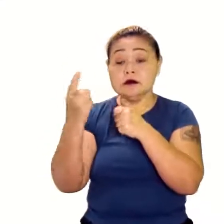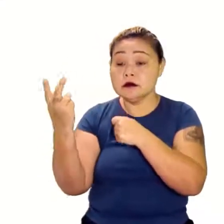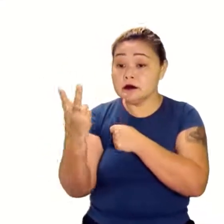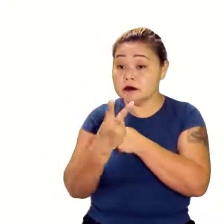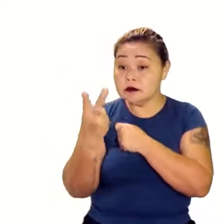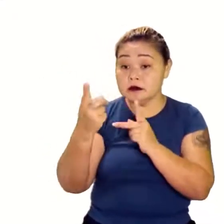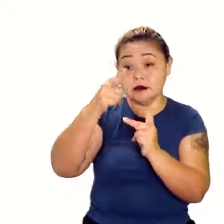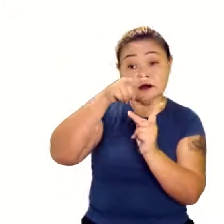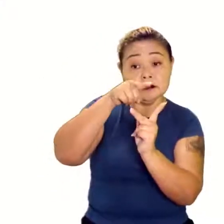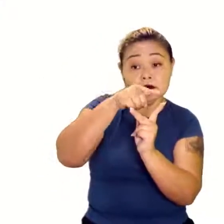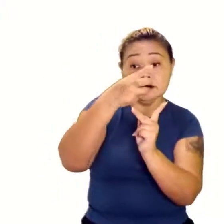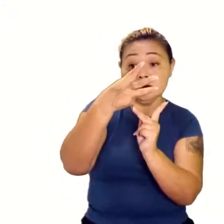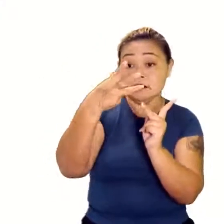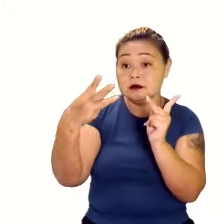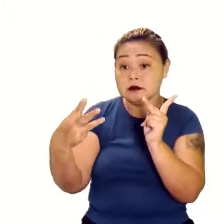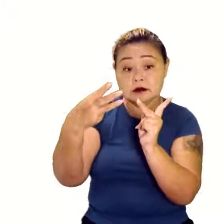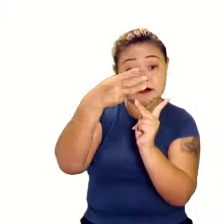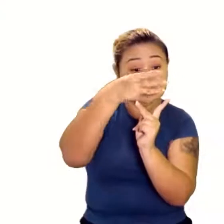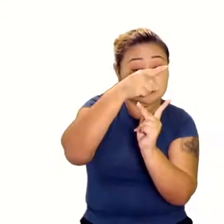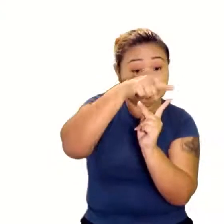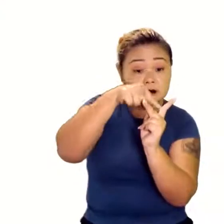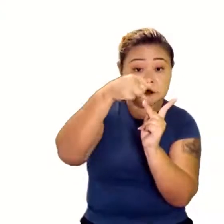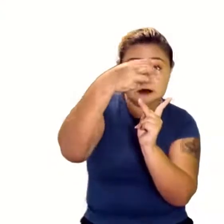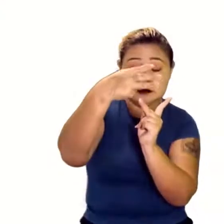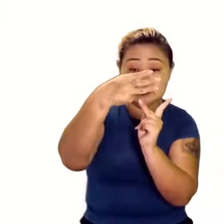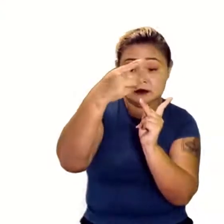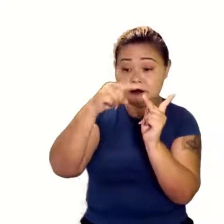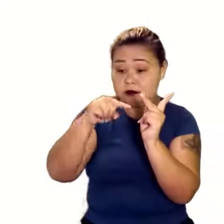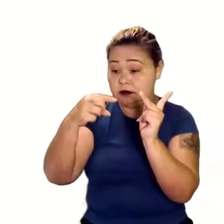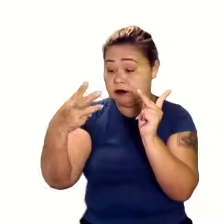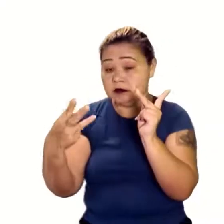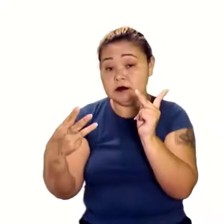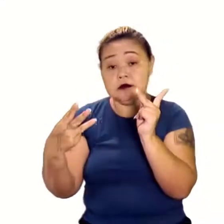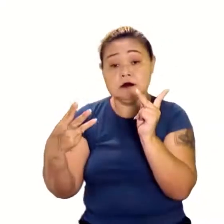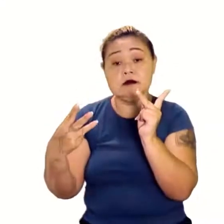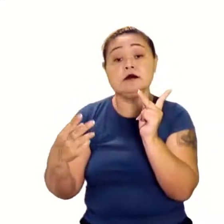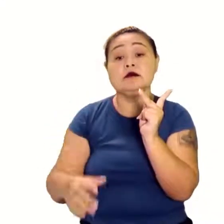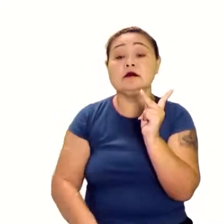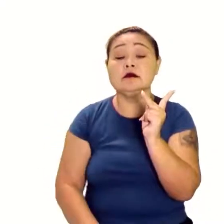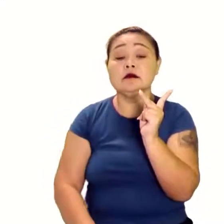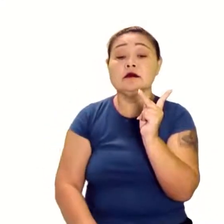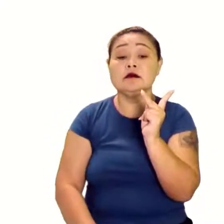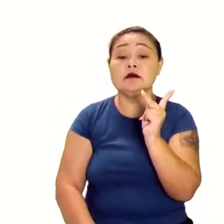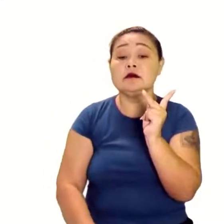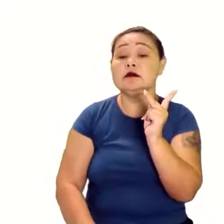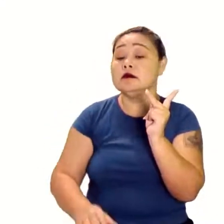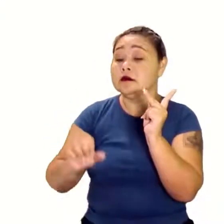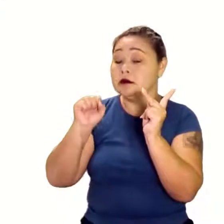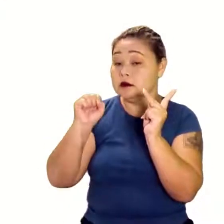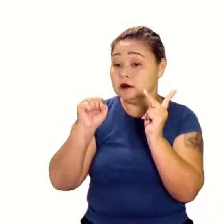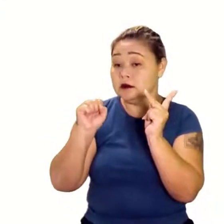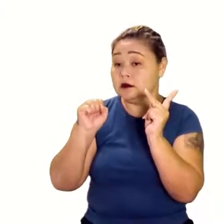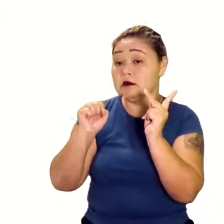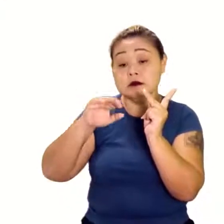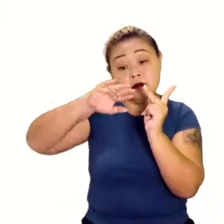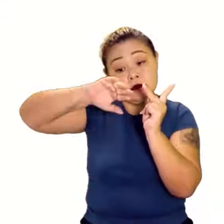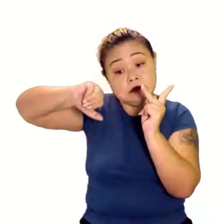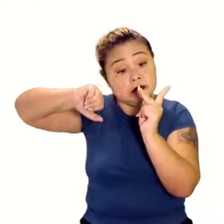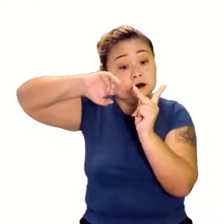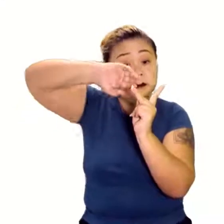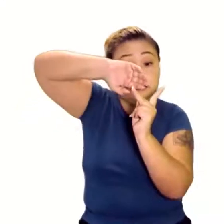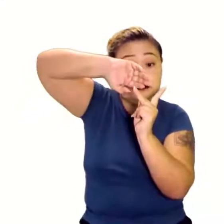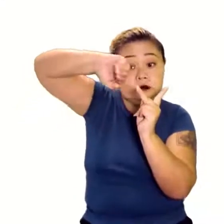têm fatores iguais. Olha lá, o fatorzinho ficou de preto, o 3 e o 3. Então eu posso simplesmente sumir com